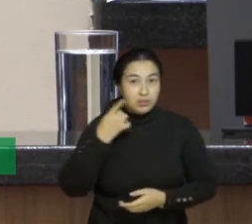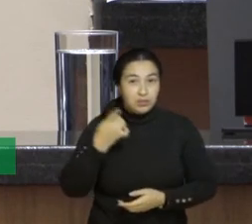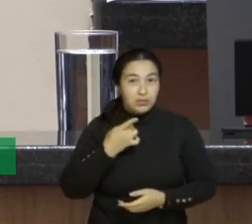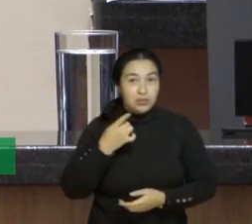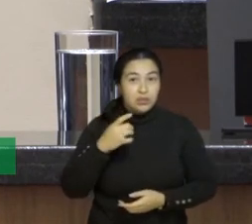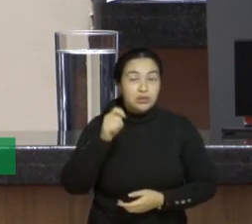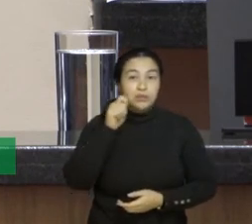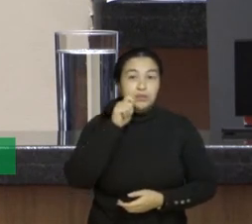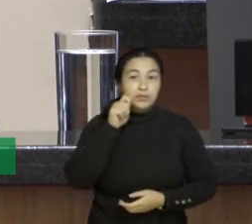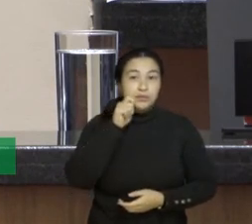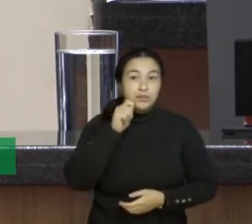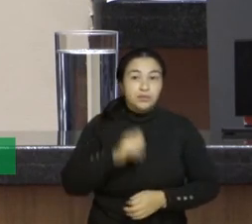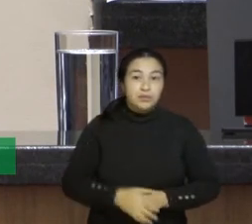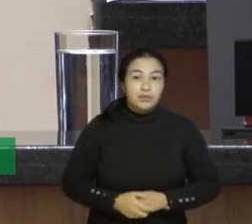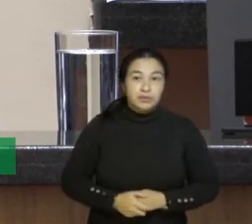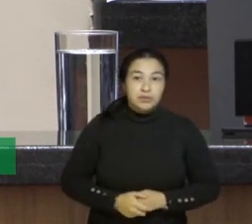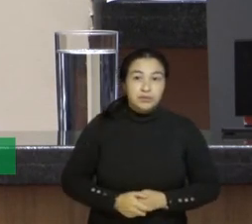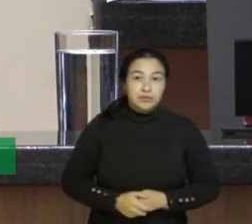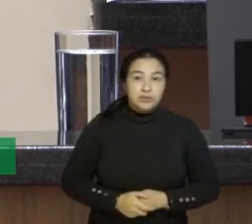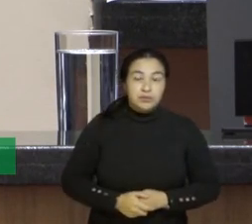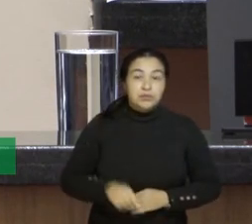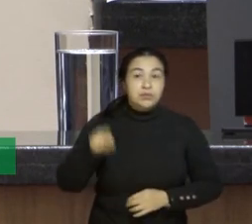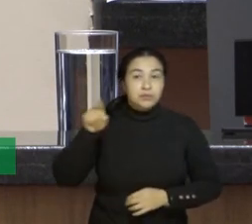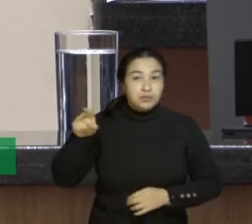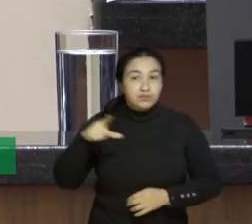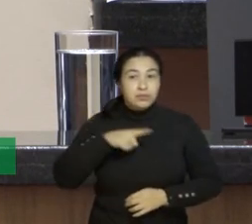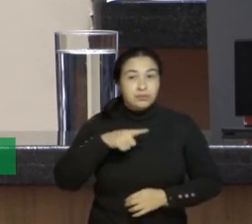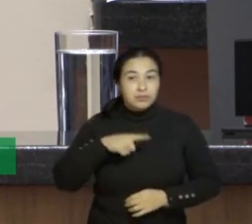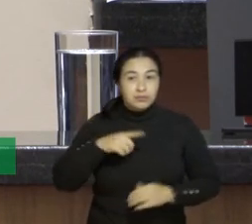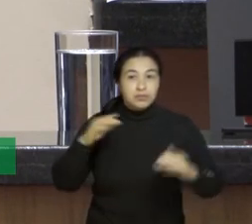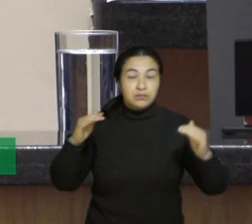Ana Campagnolo. Vossa